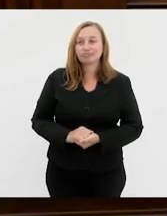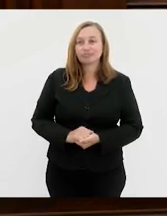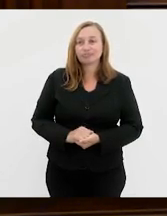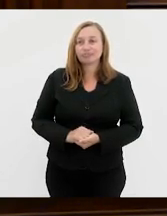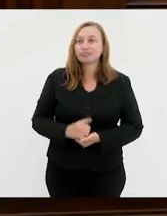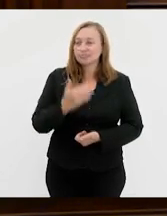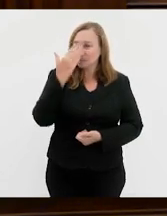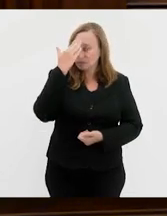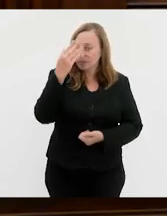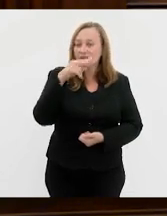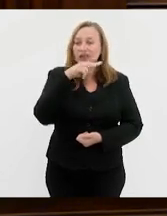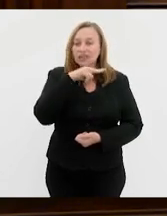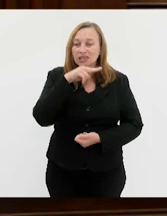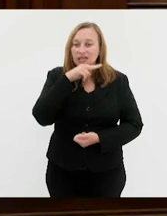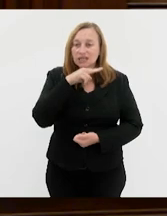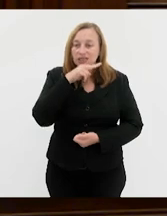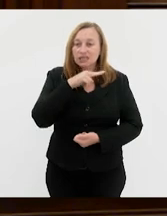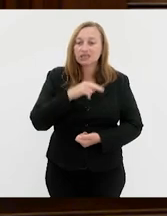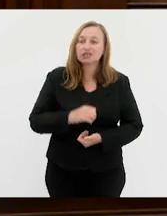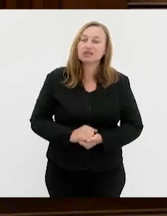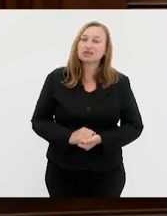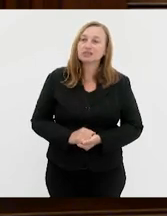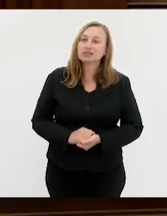Obrigado, minha neta, obrigado, minhas netas,